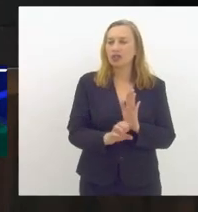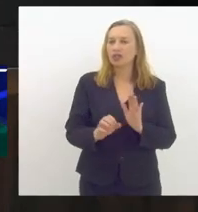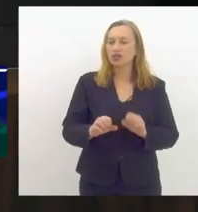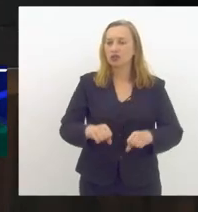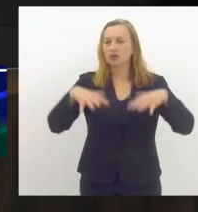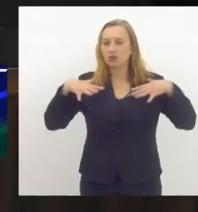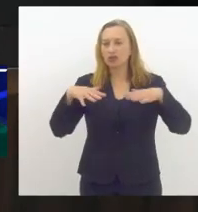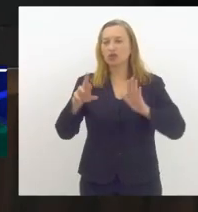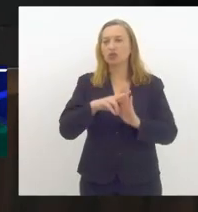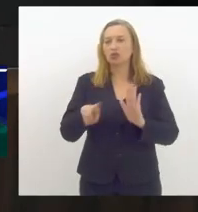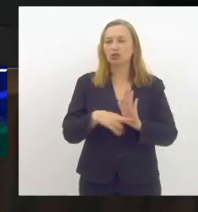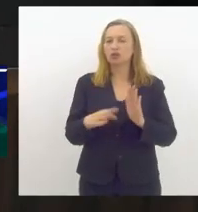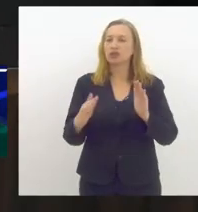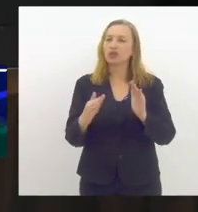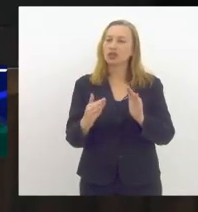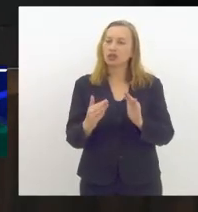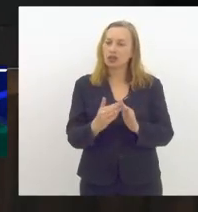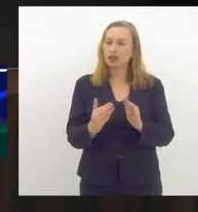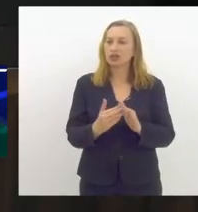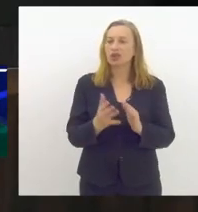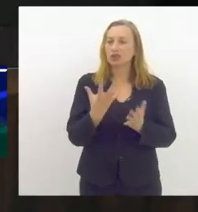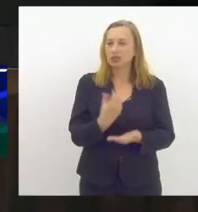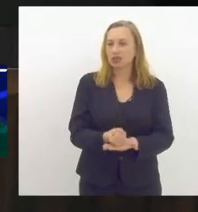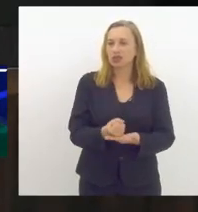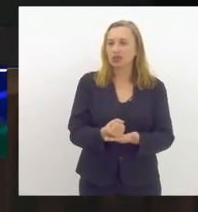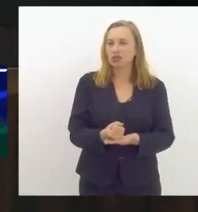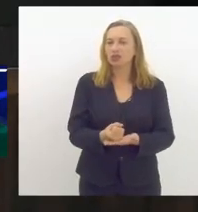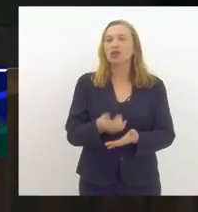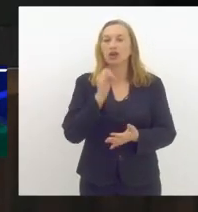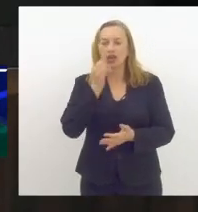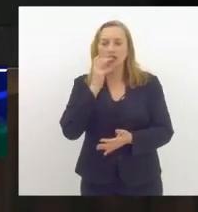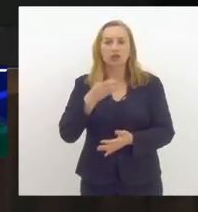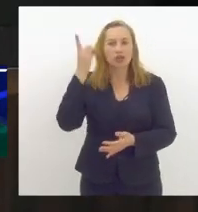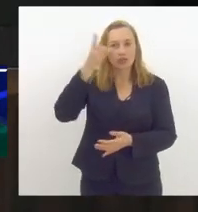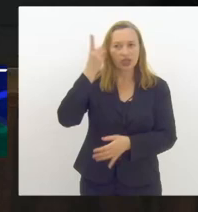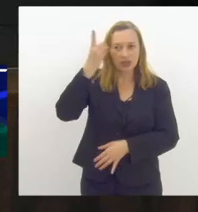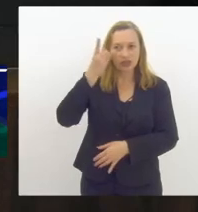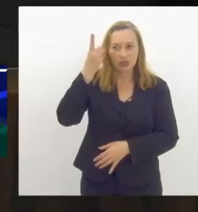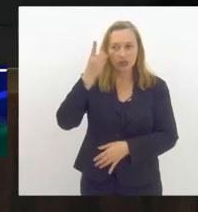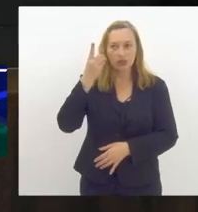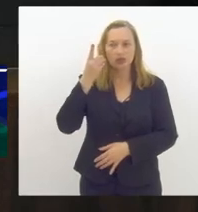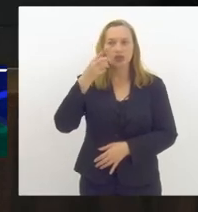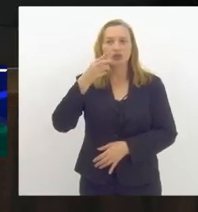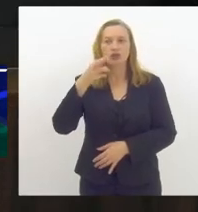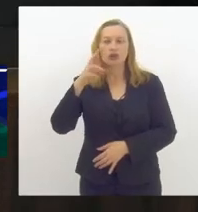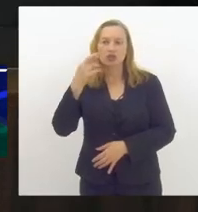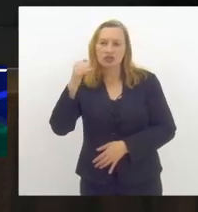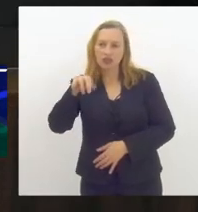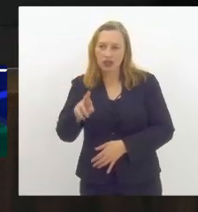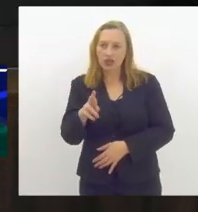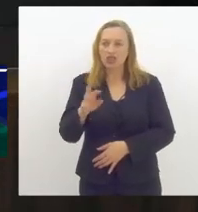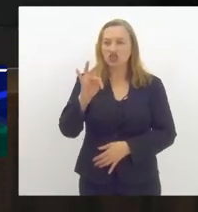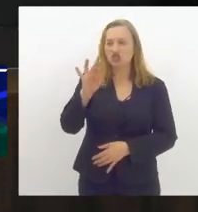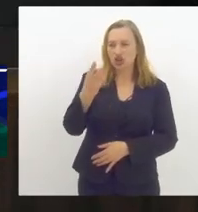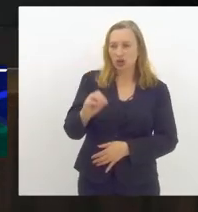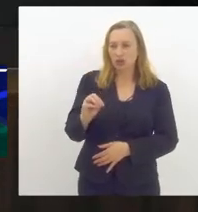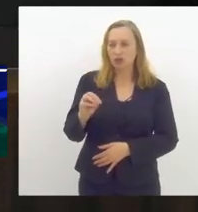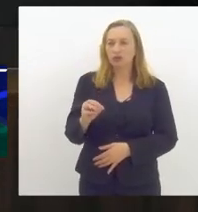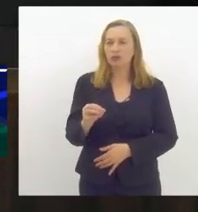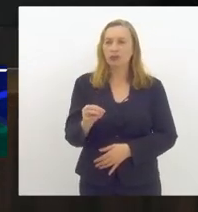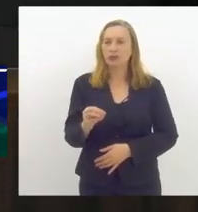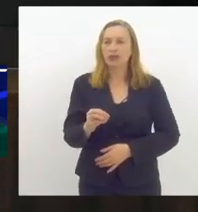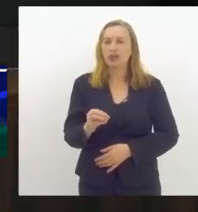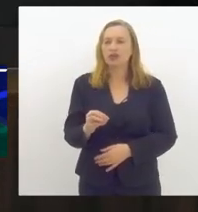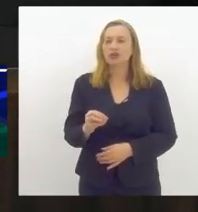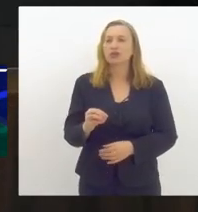plenário da comissão de normas internas e proposições externas favorável é relatores deputados rosenverg Reis Tiago Pampulha